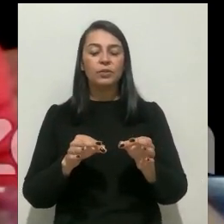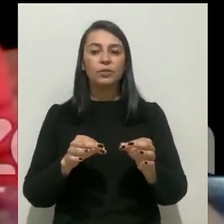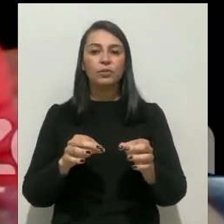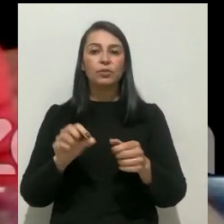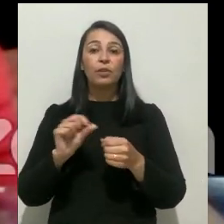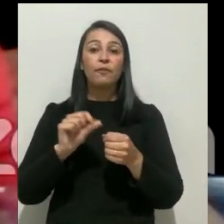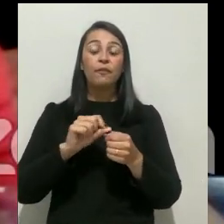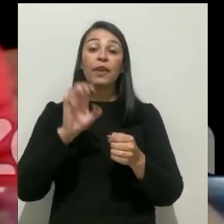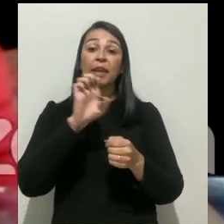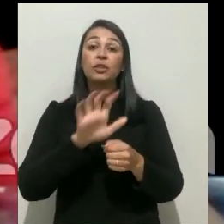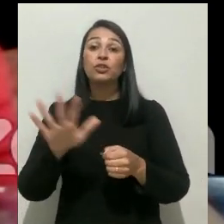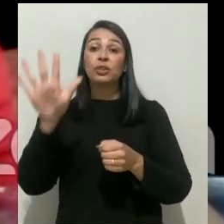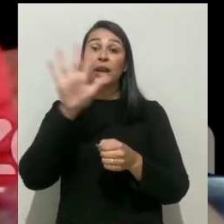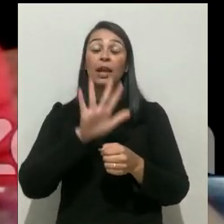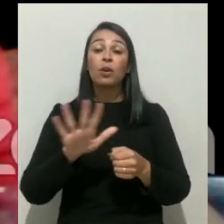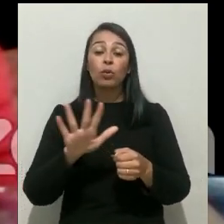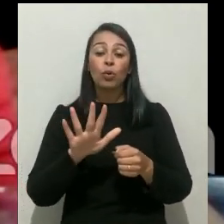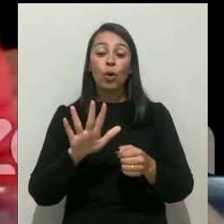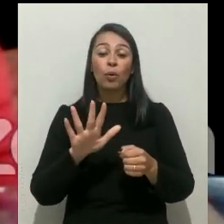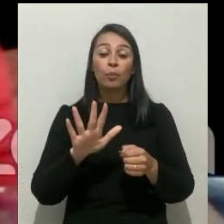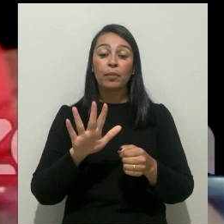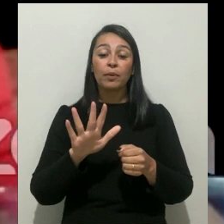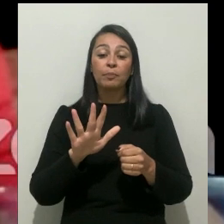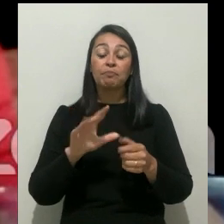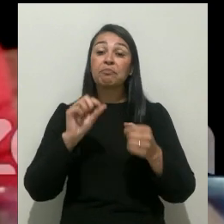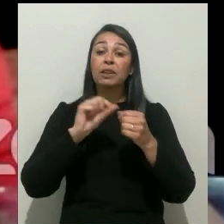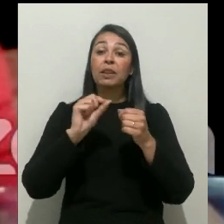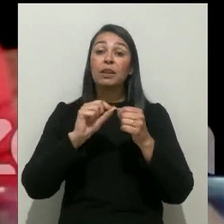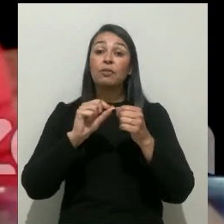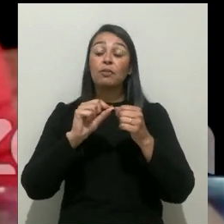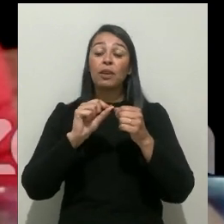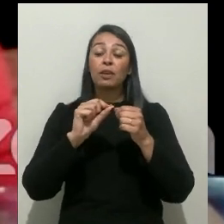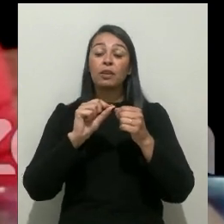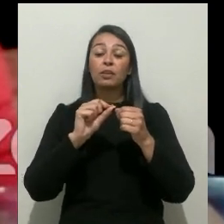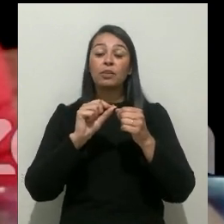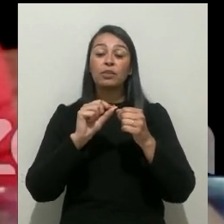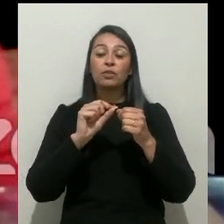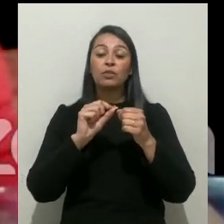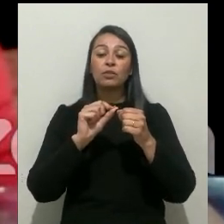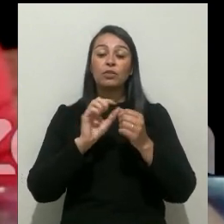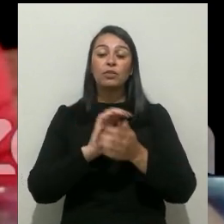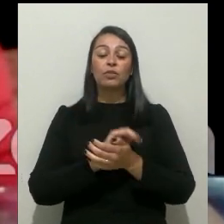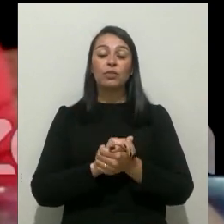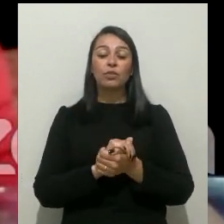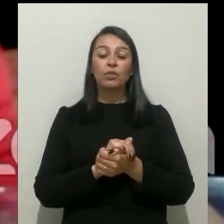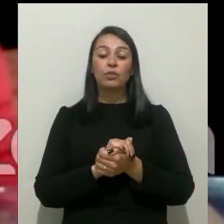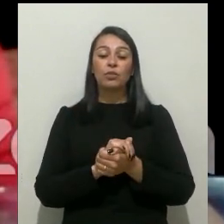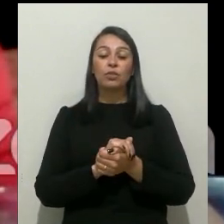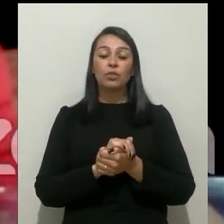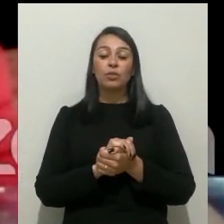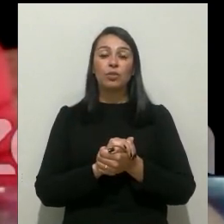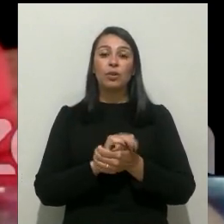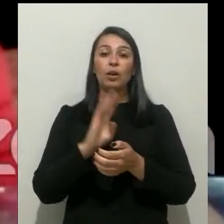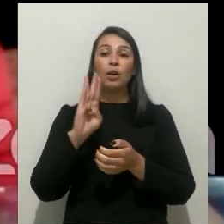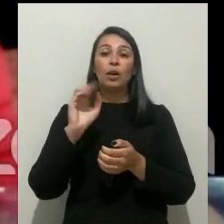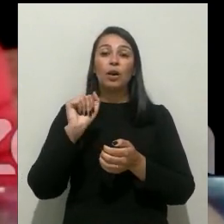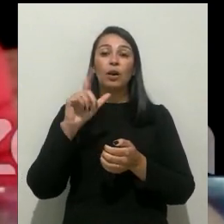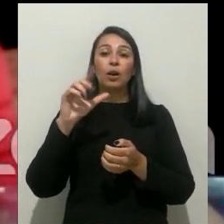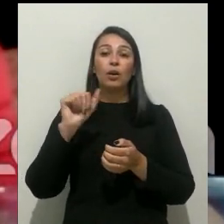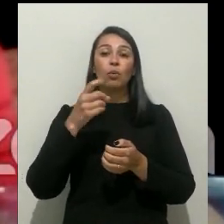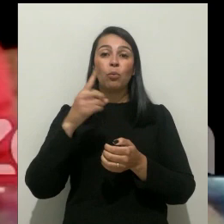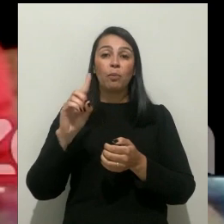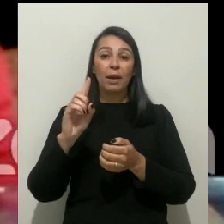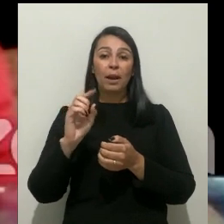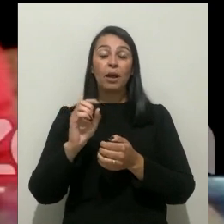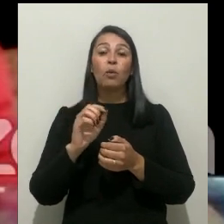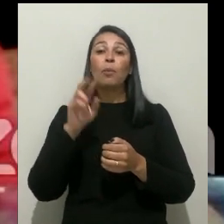Alberto Cocu fez na Europa foi um balão, né, de verificação de tempo, tal, feito